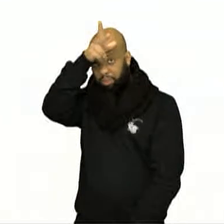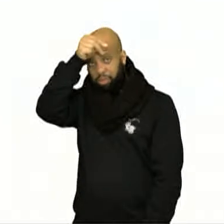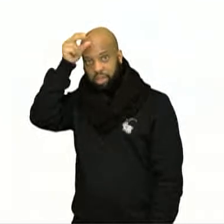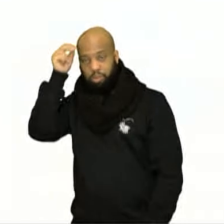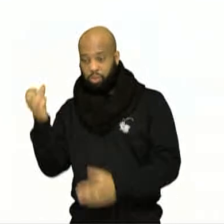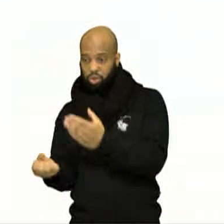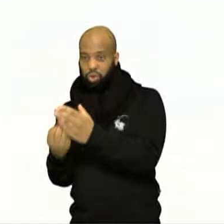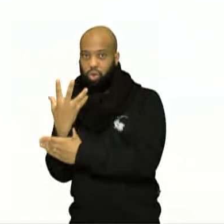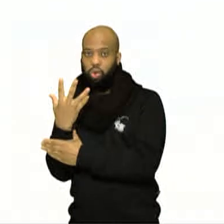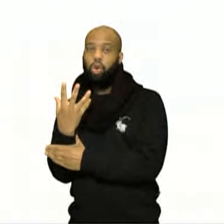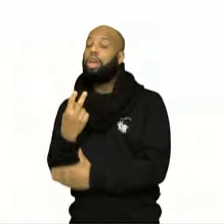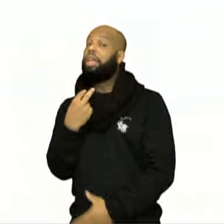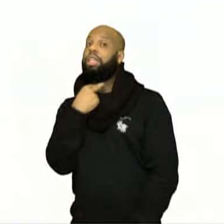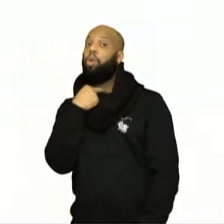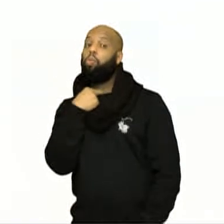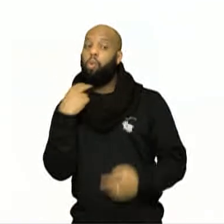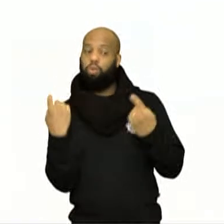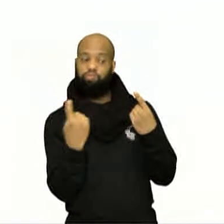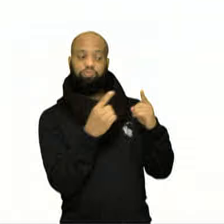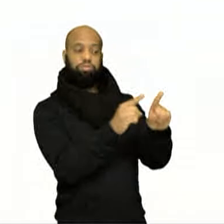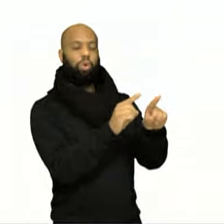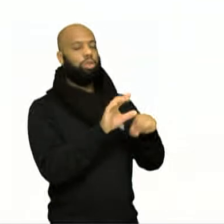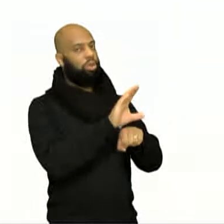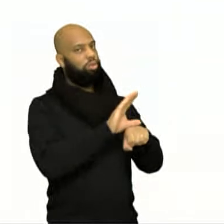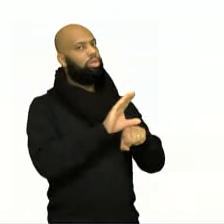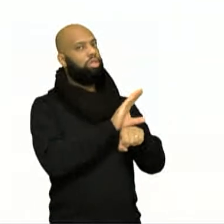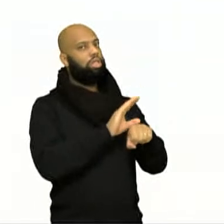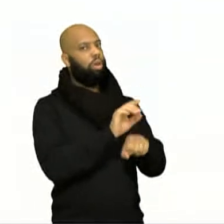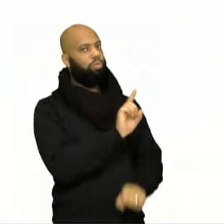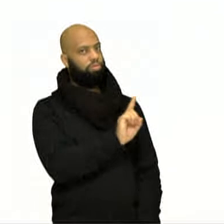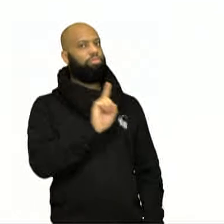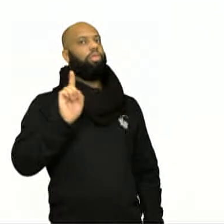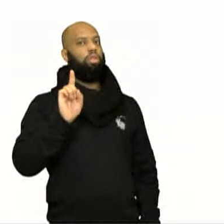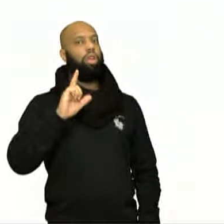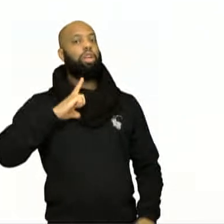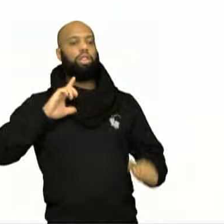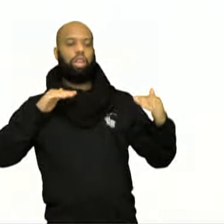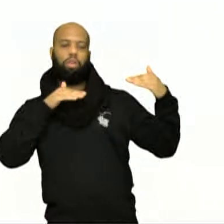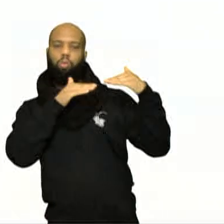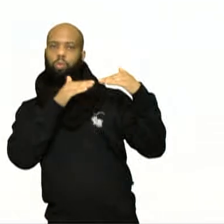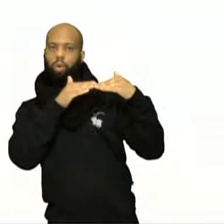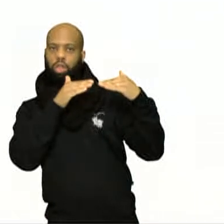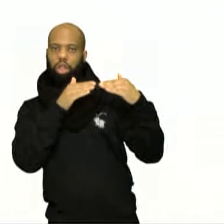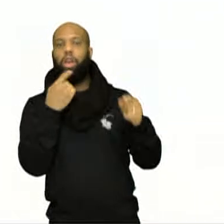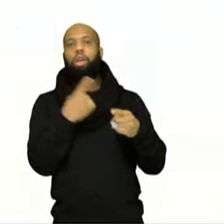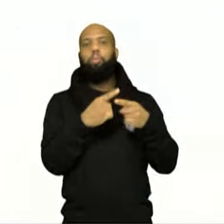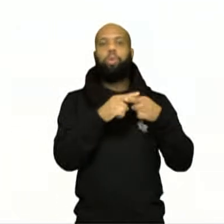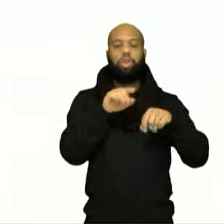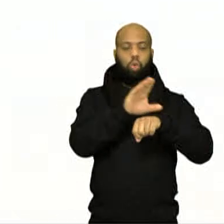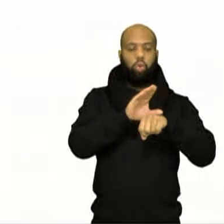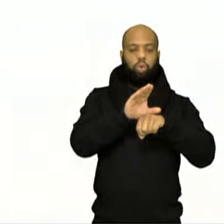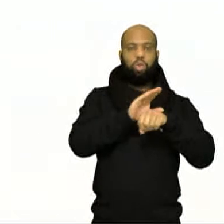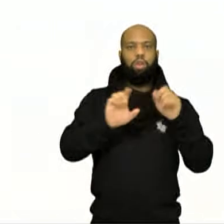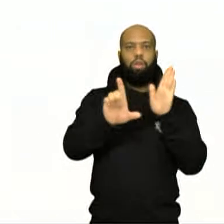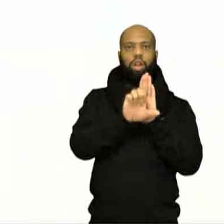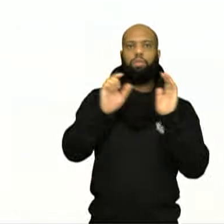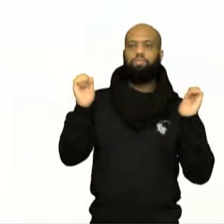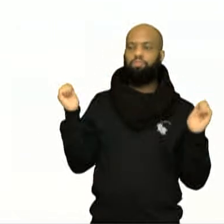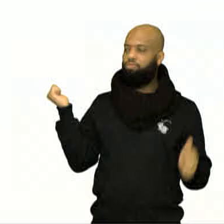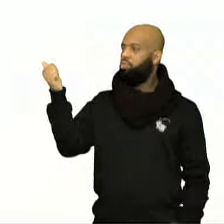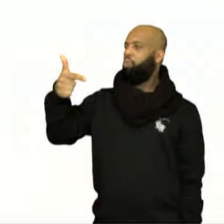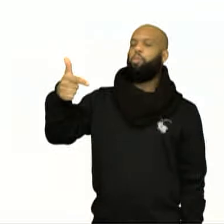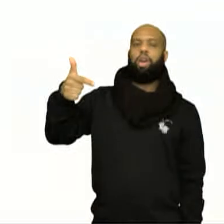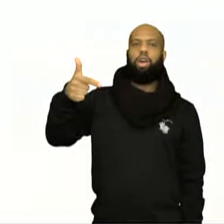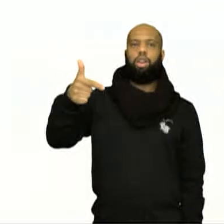não podem ser contra aquilo que está na Constituição, já que a Constituição é a lei maior